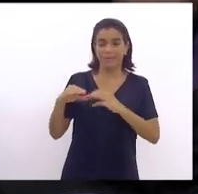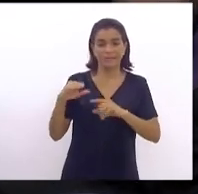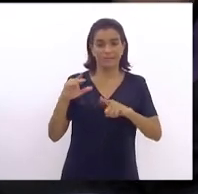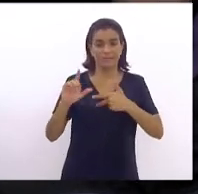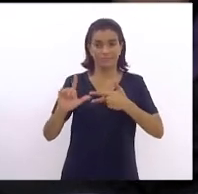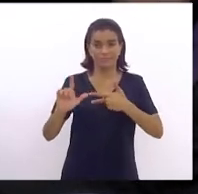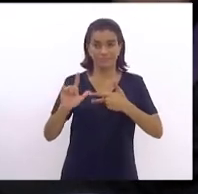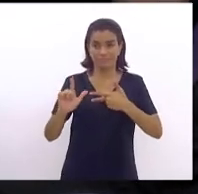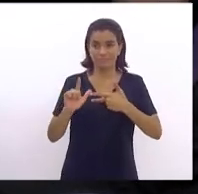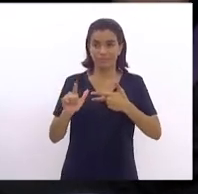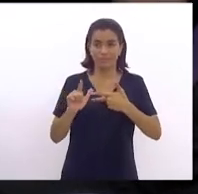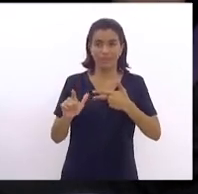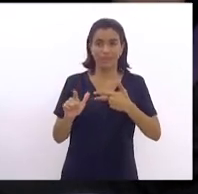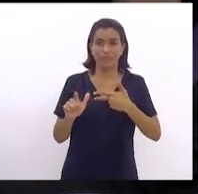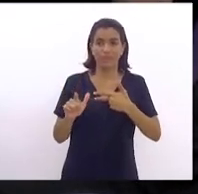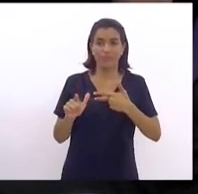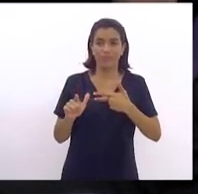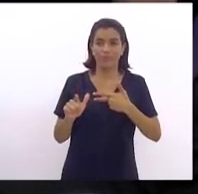traz nenhum